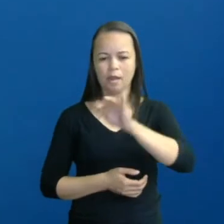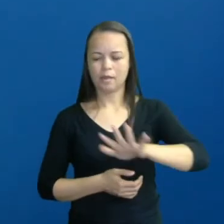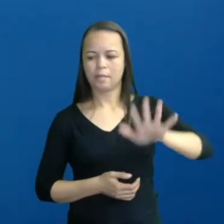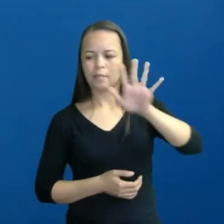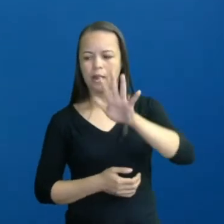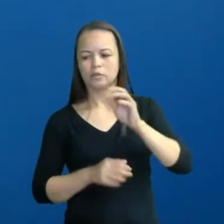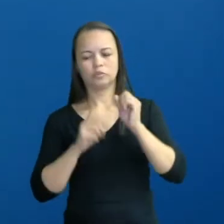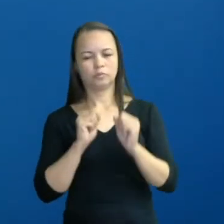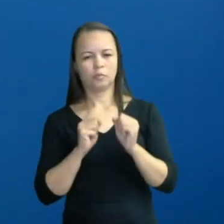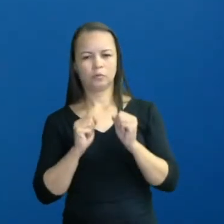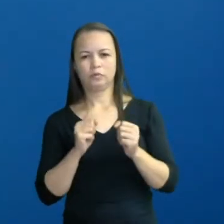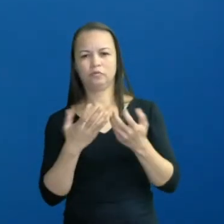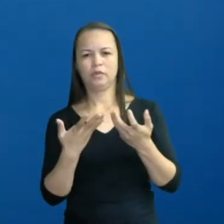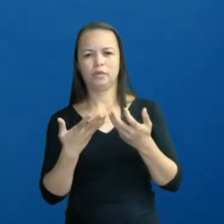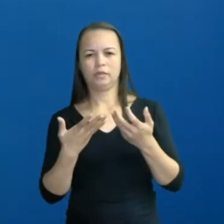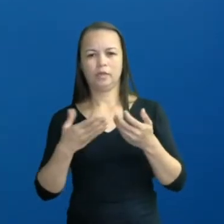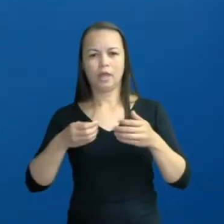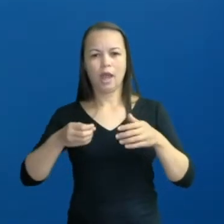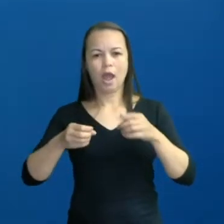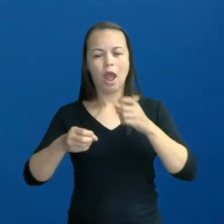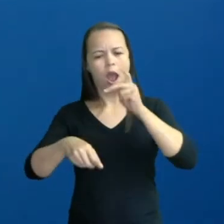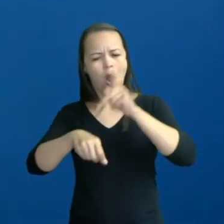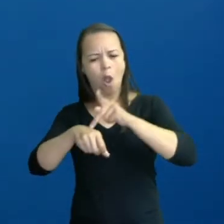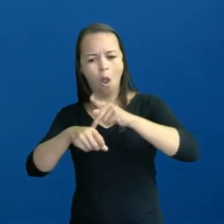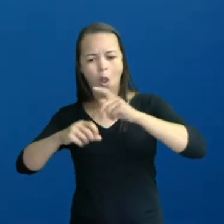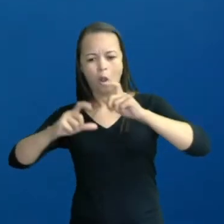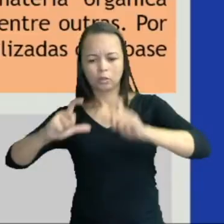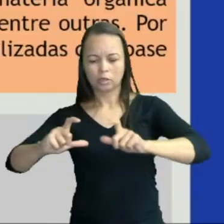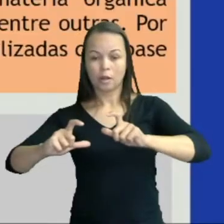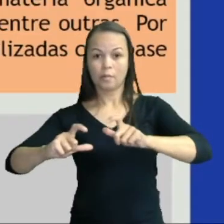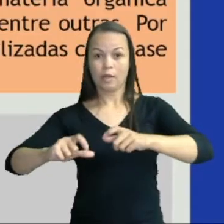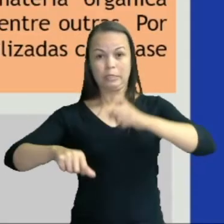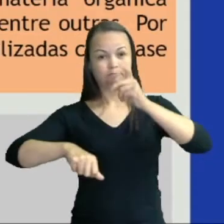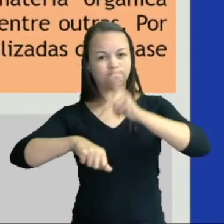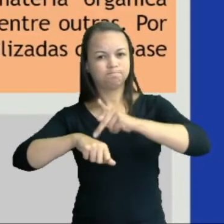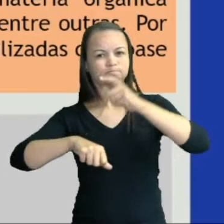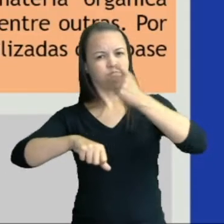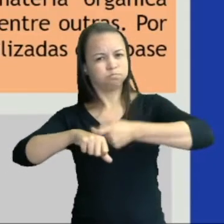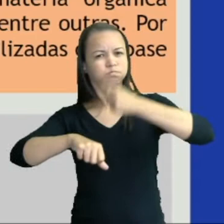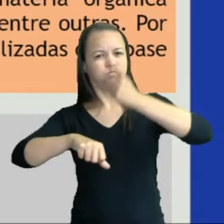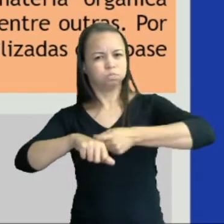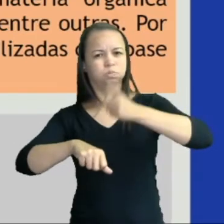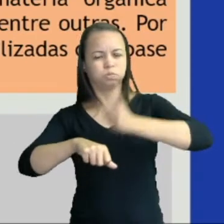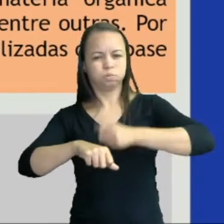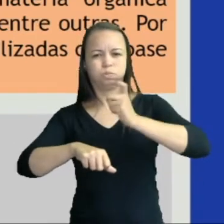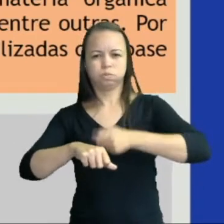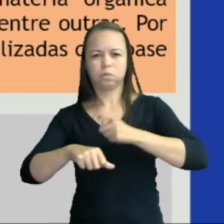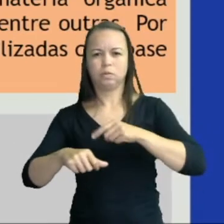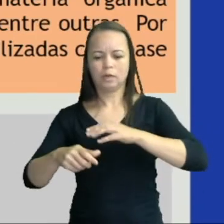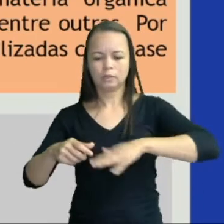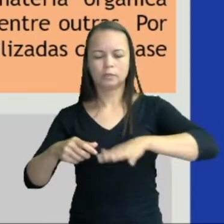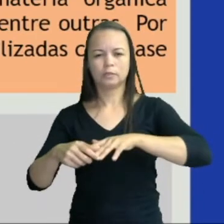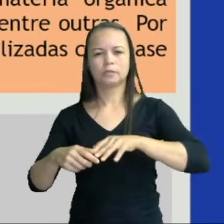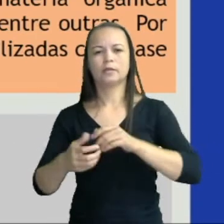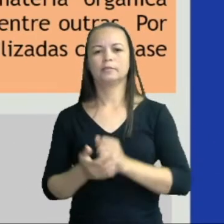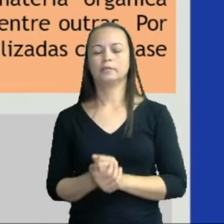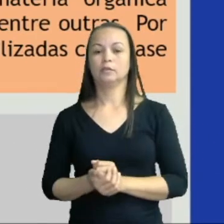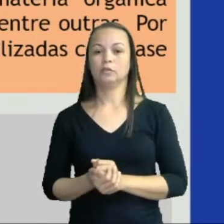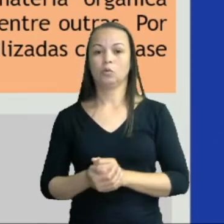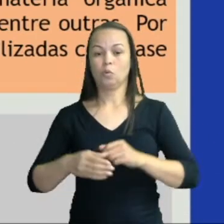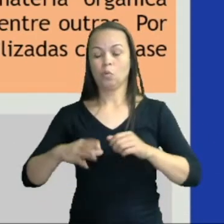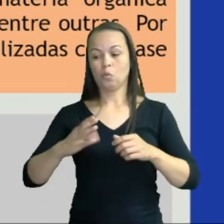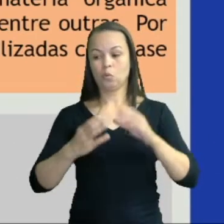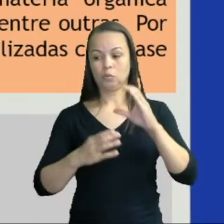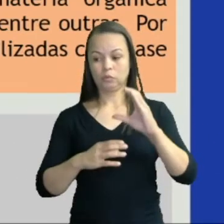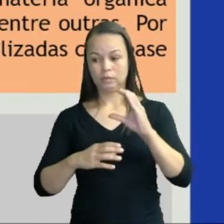ver que essa parte da rocha-mãe é uma rocha que é mais sedimentar, mais dura, né, que é justamente propriamente da rocha. O C, quando